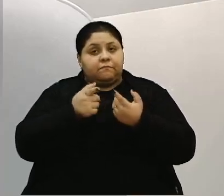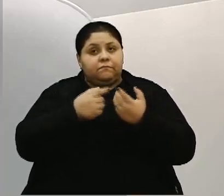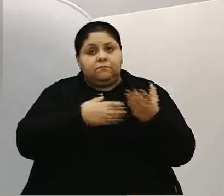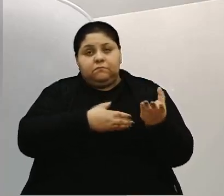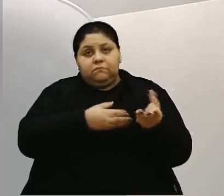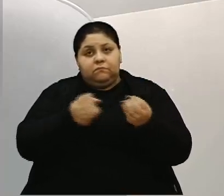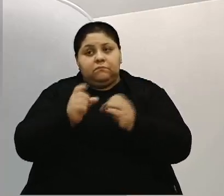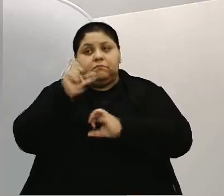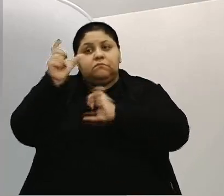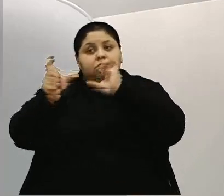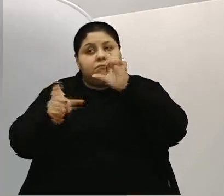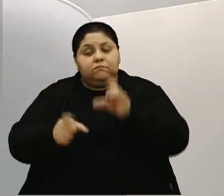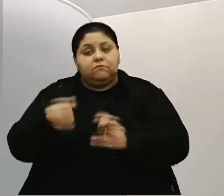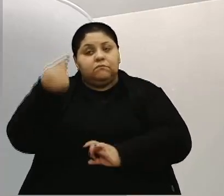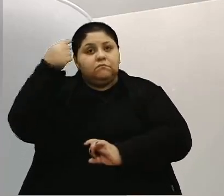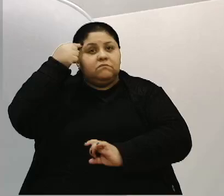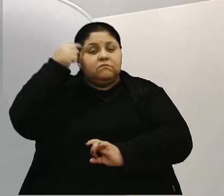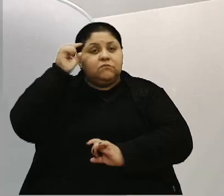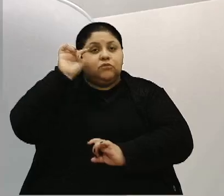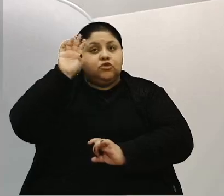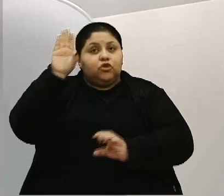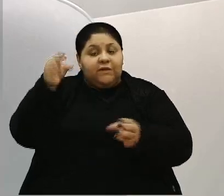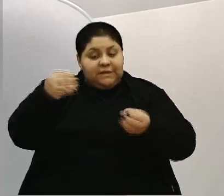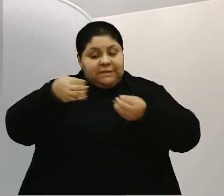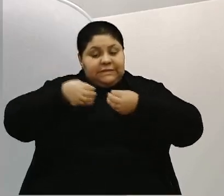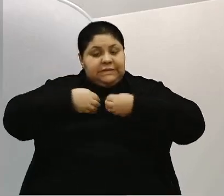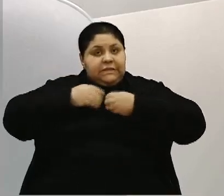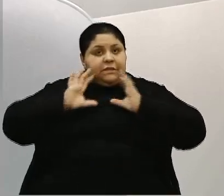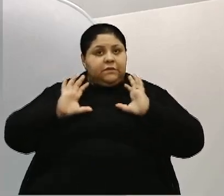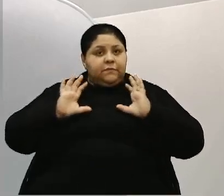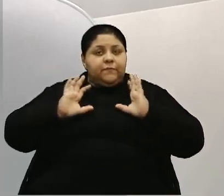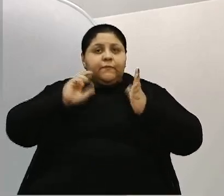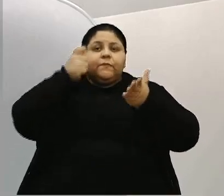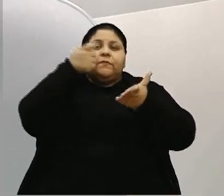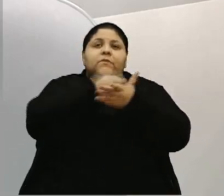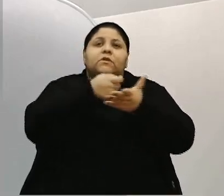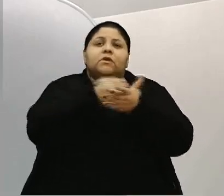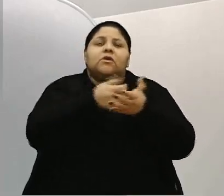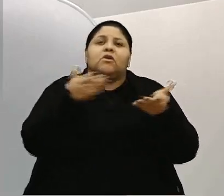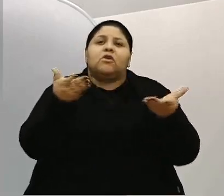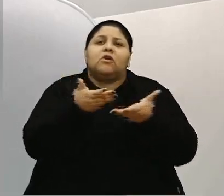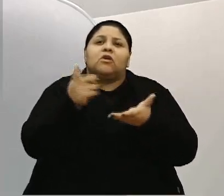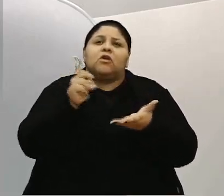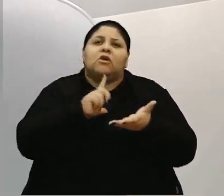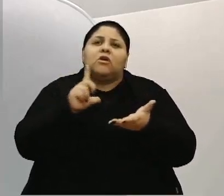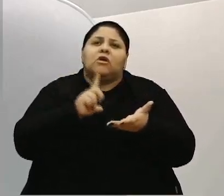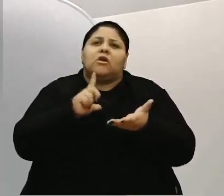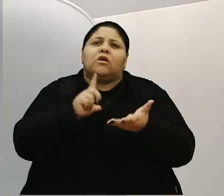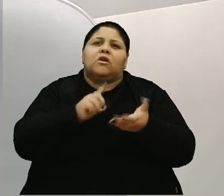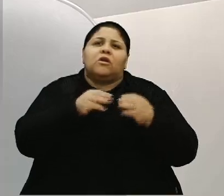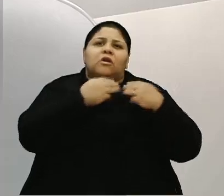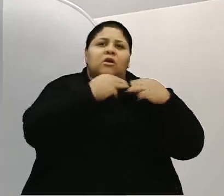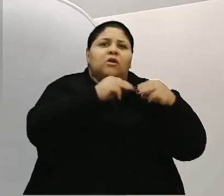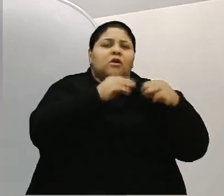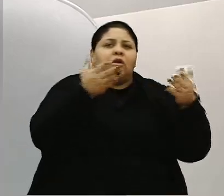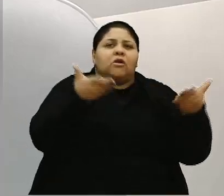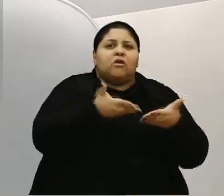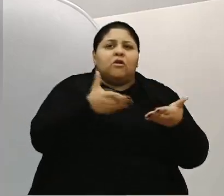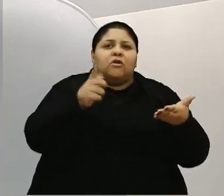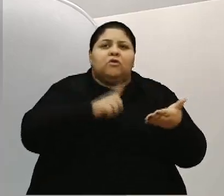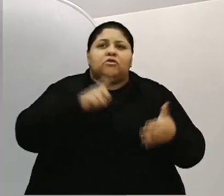muita gente ainda pensa só no seu umbigo, cobrando, ó, que nem hoje, tem que botar lá a patrola porque hoje tem o